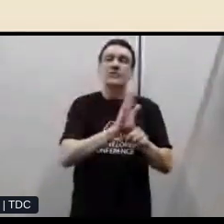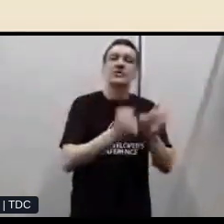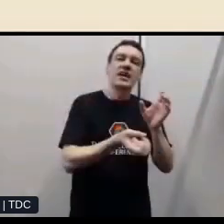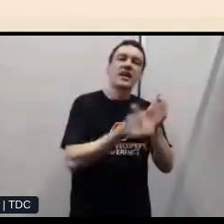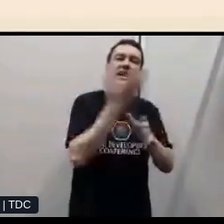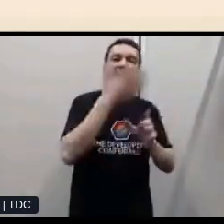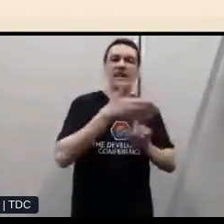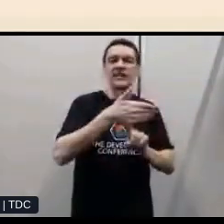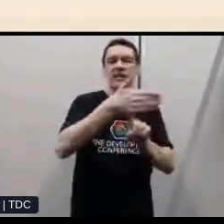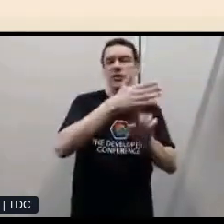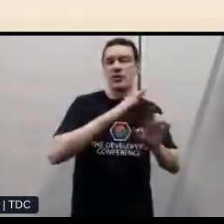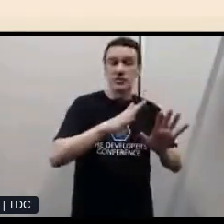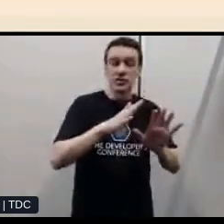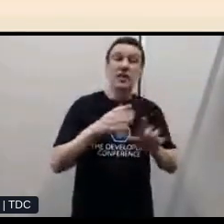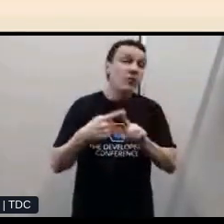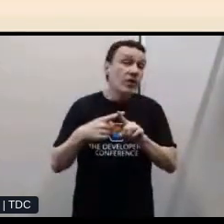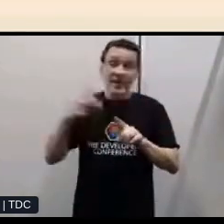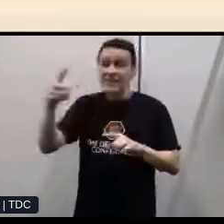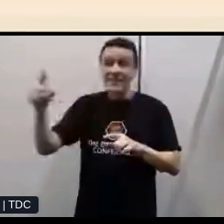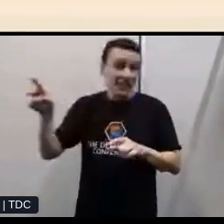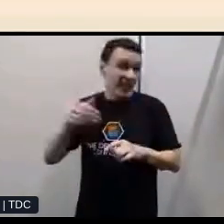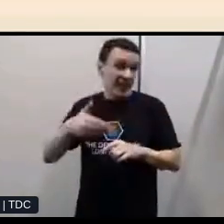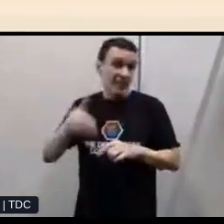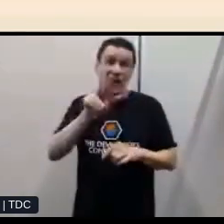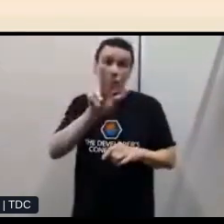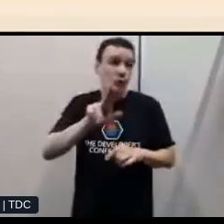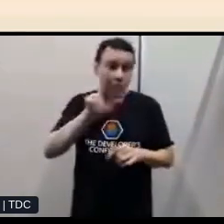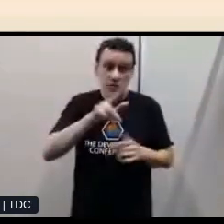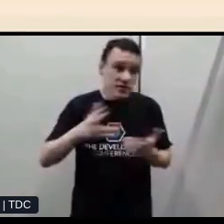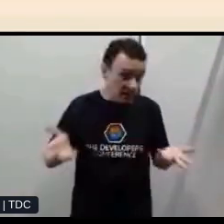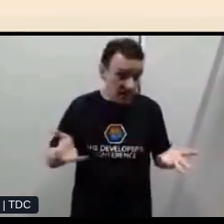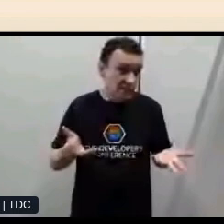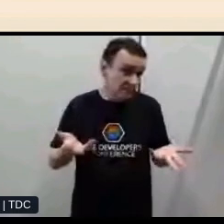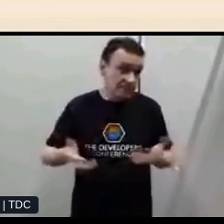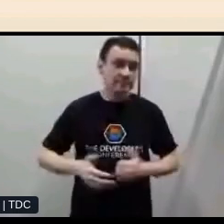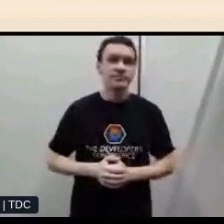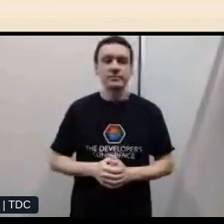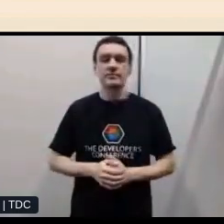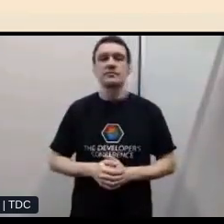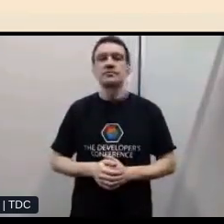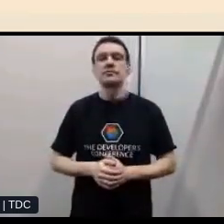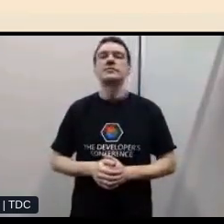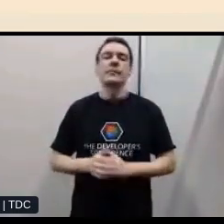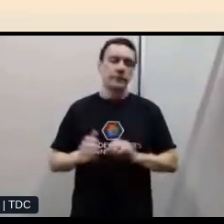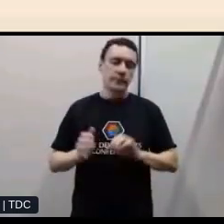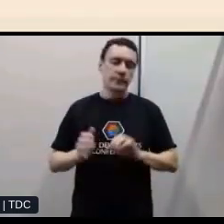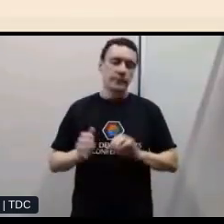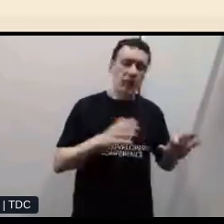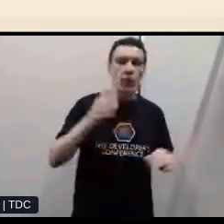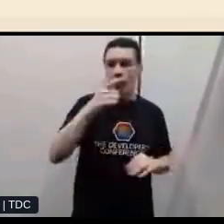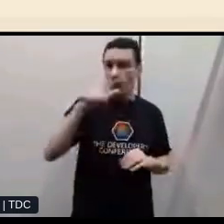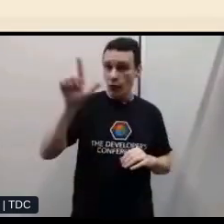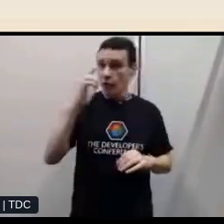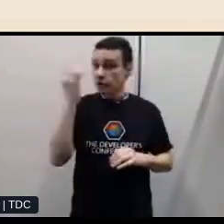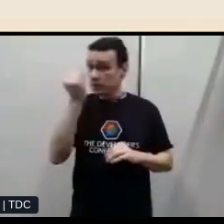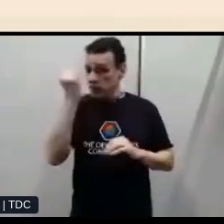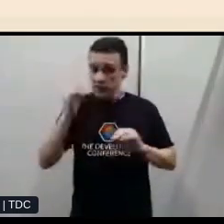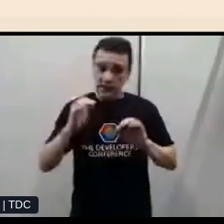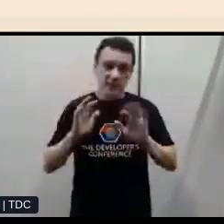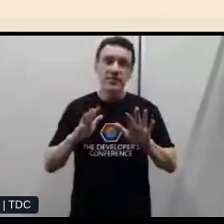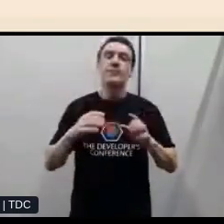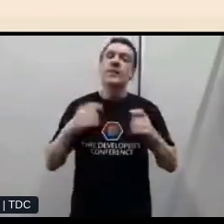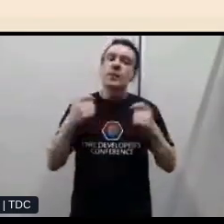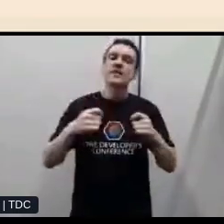ter as pessoas criando o que elas vão usar e o que vai ser útil para elas de fato. E um último ponto é a questão da liderança também